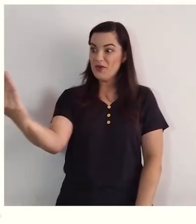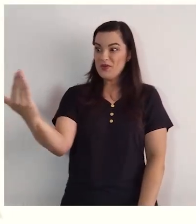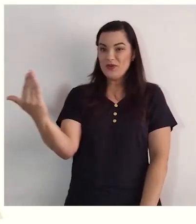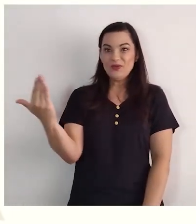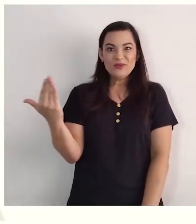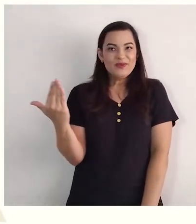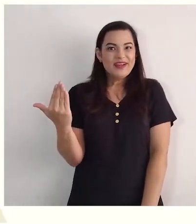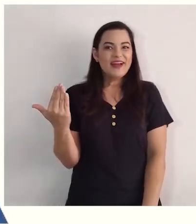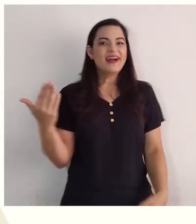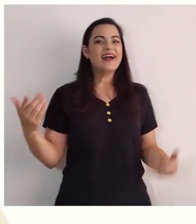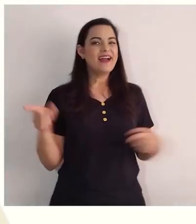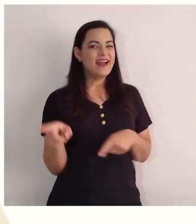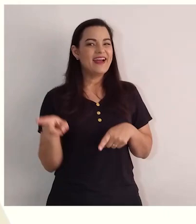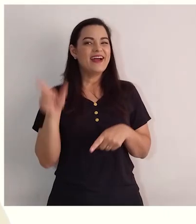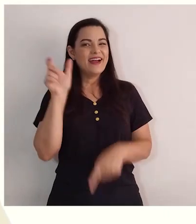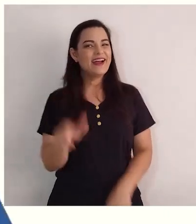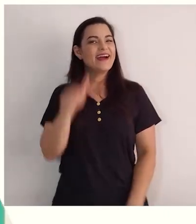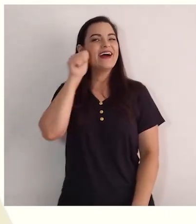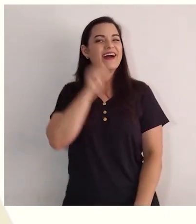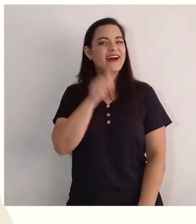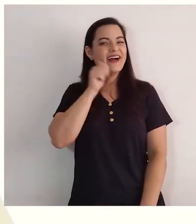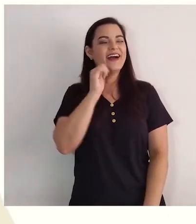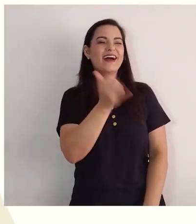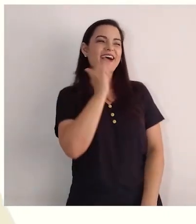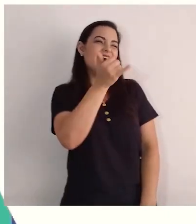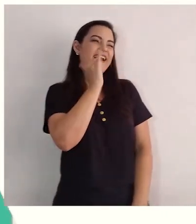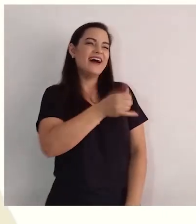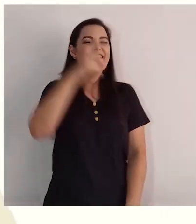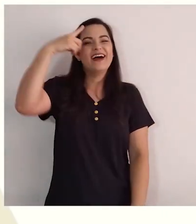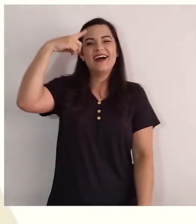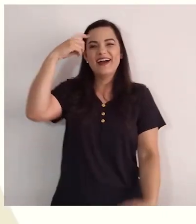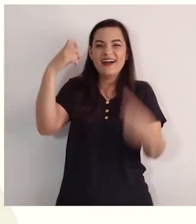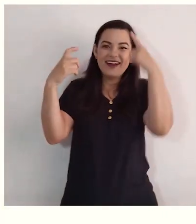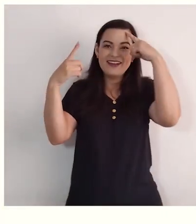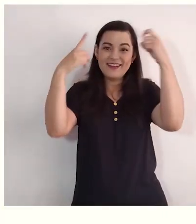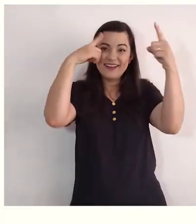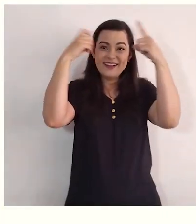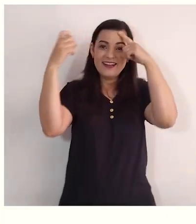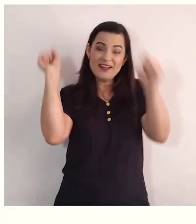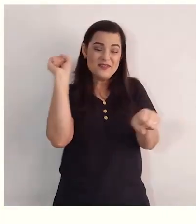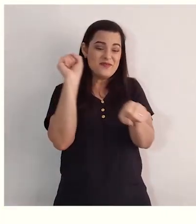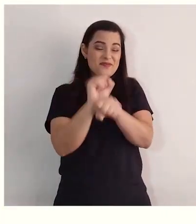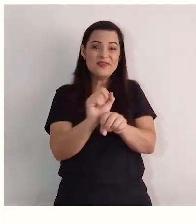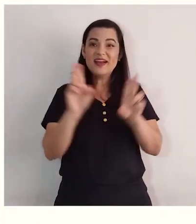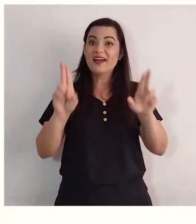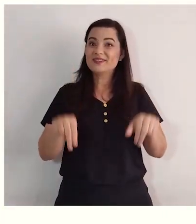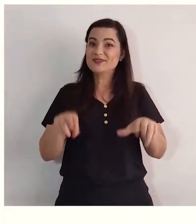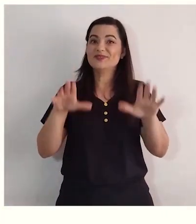Vem uma história. Ela conta história e nunca para de inventar.